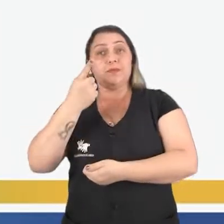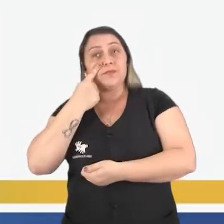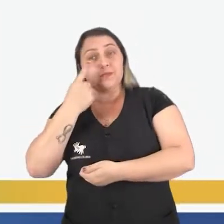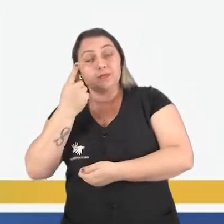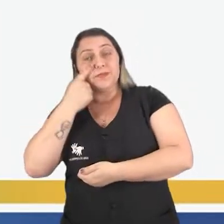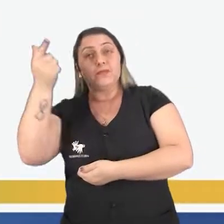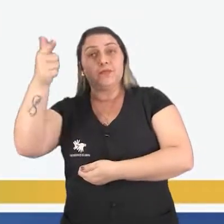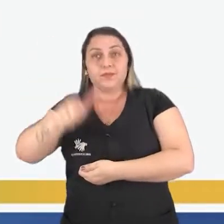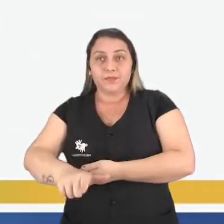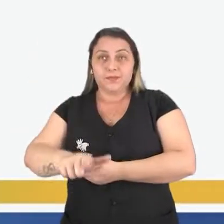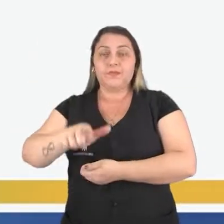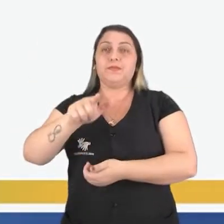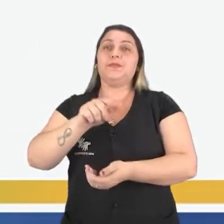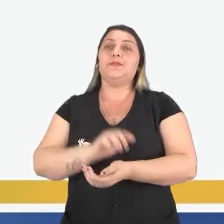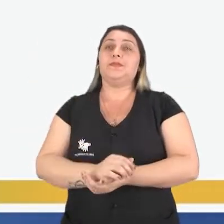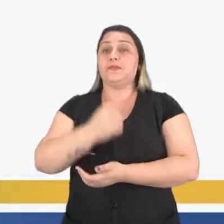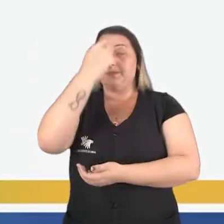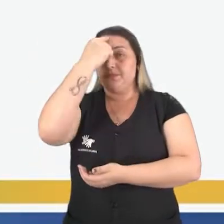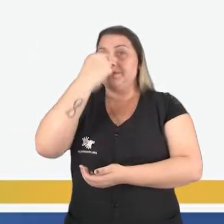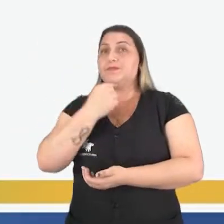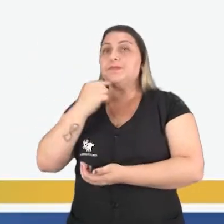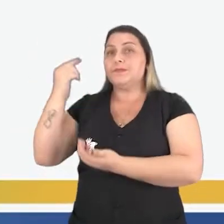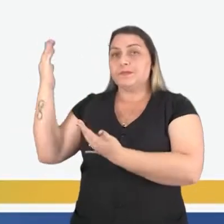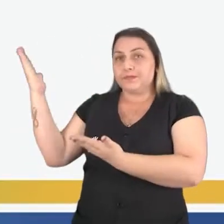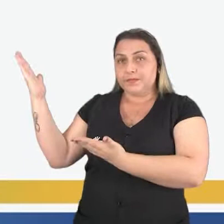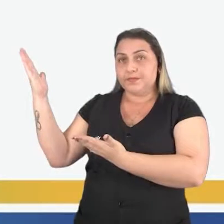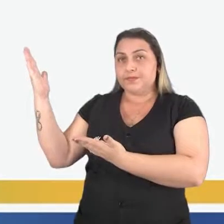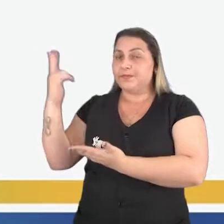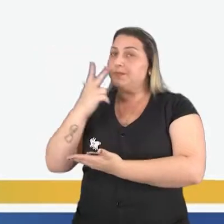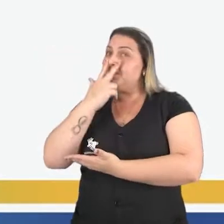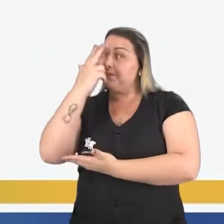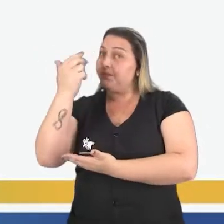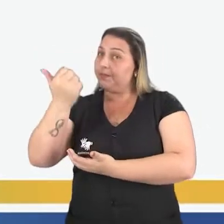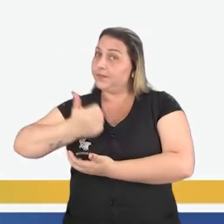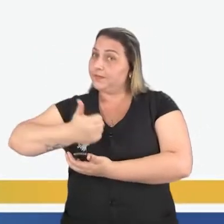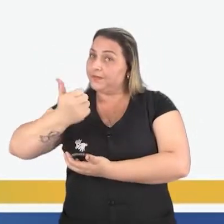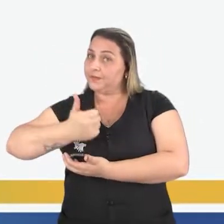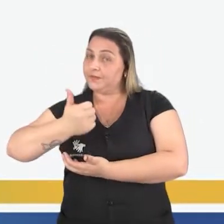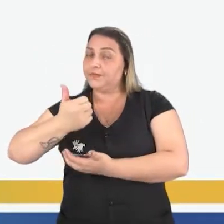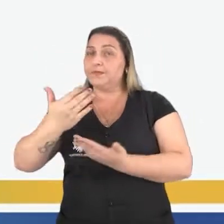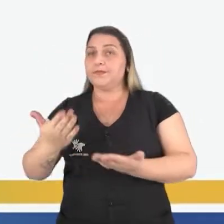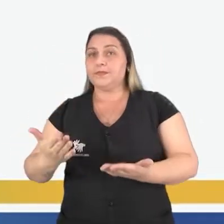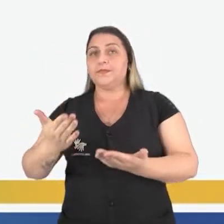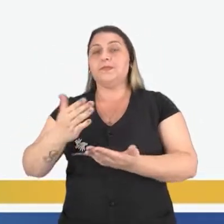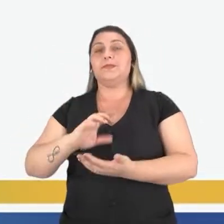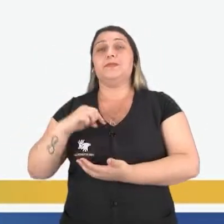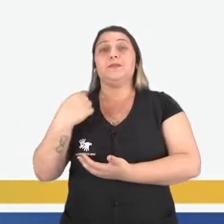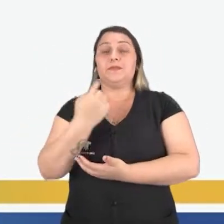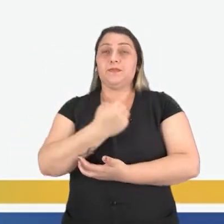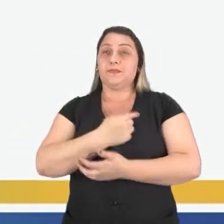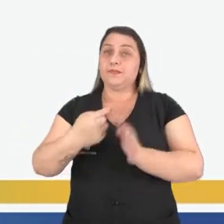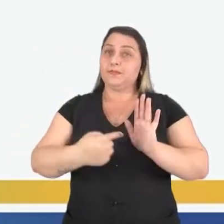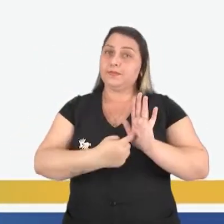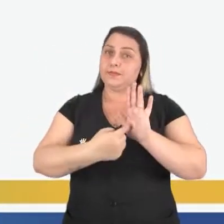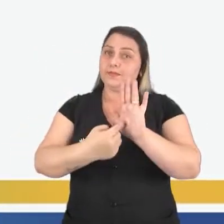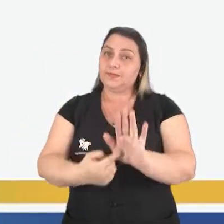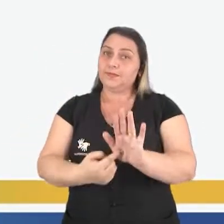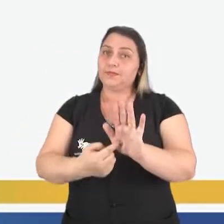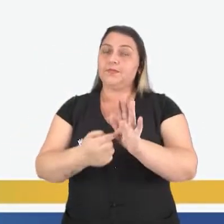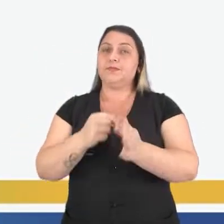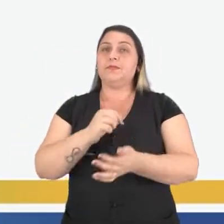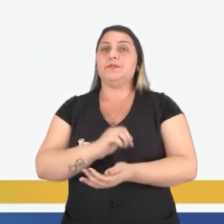Observem novamente essa imagem aí, bem parecida com a primeira, né? Então aí nós estamos